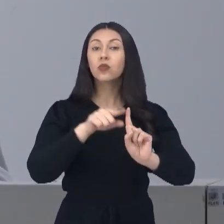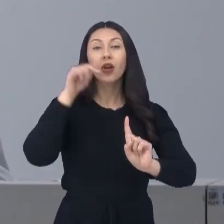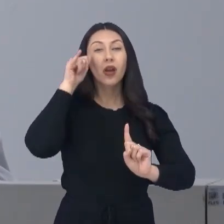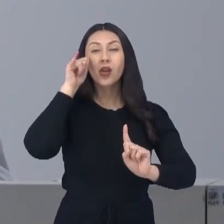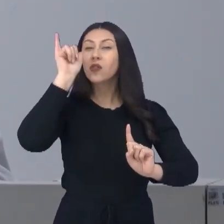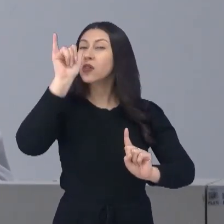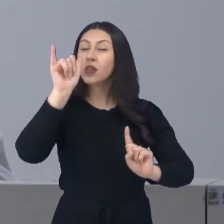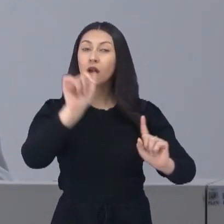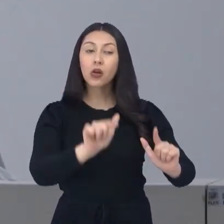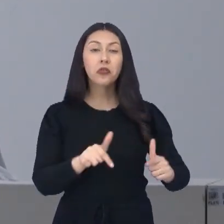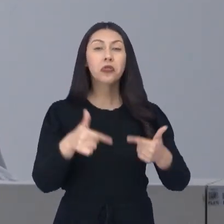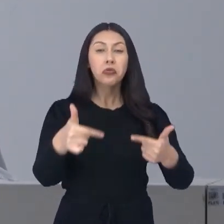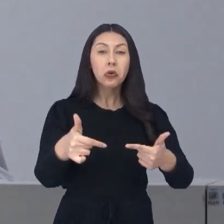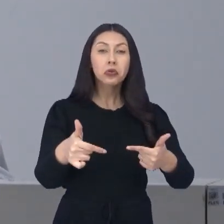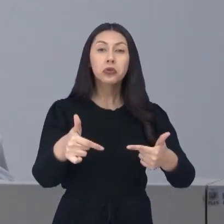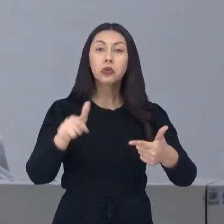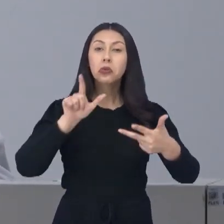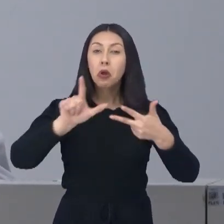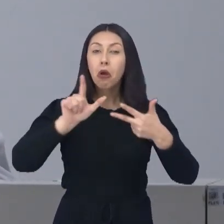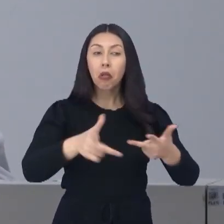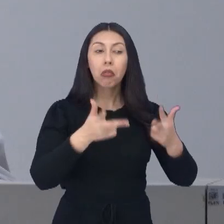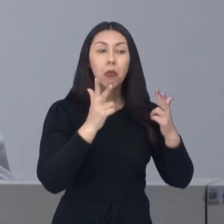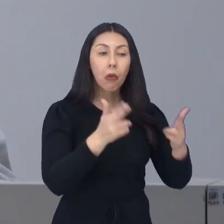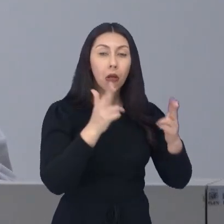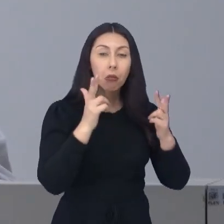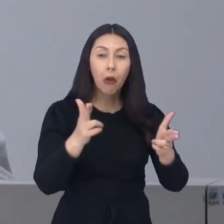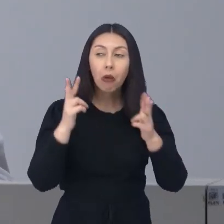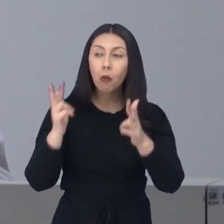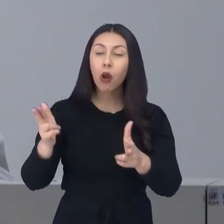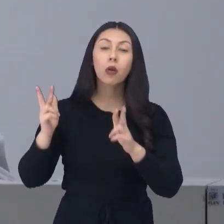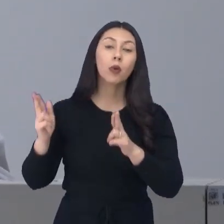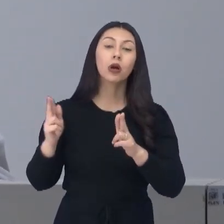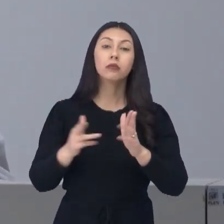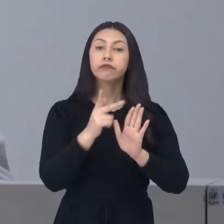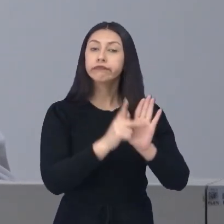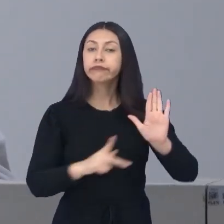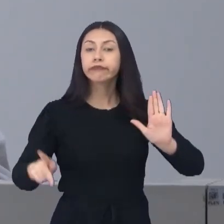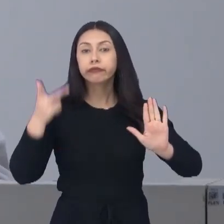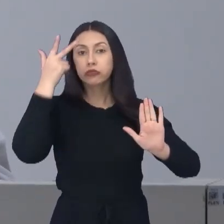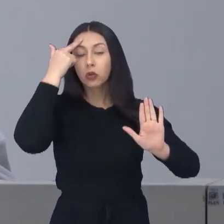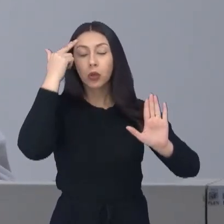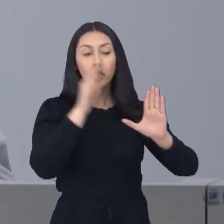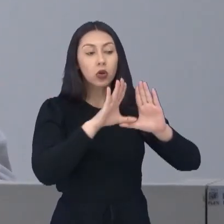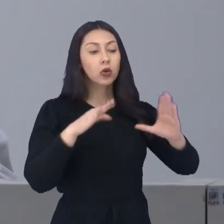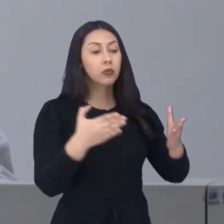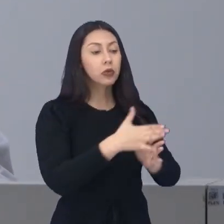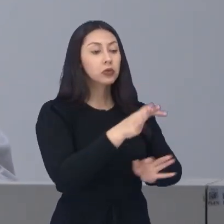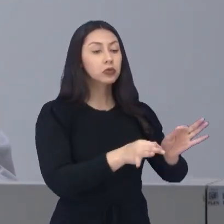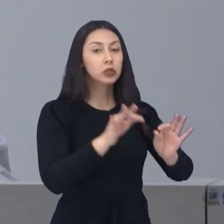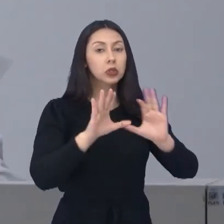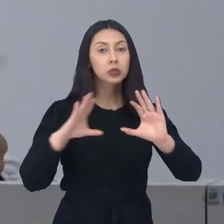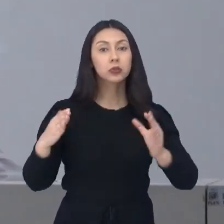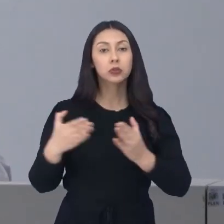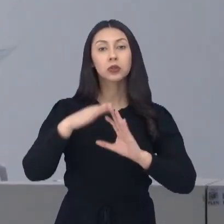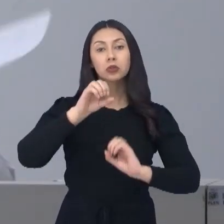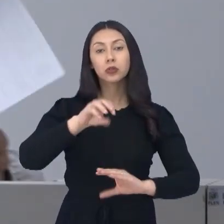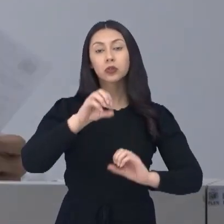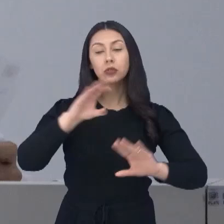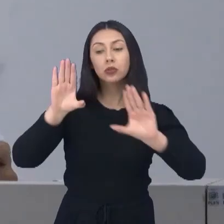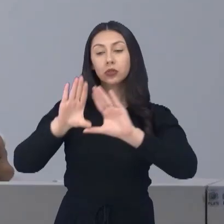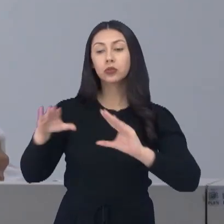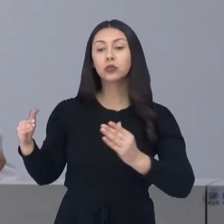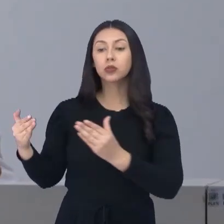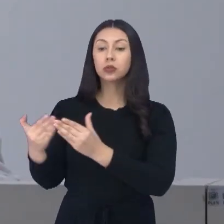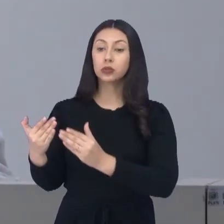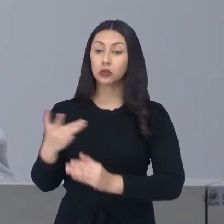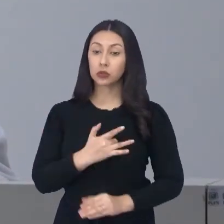de iniciativa legislativa. O rito é ordinário. Comissões de Justiça, Educação e